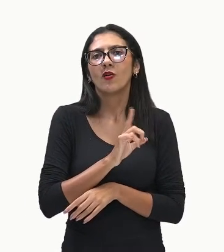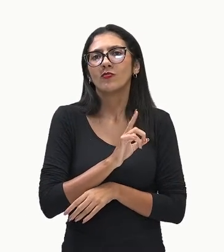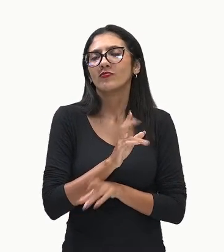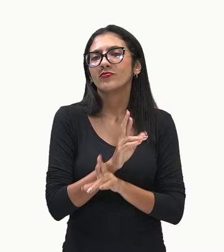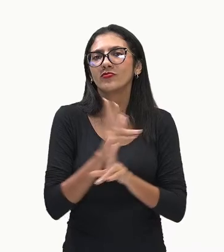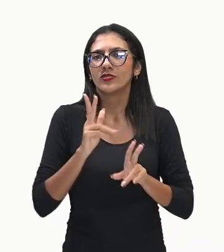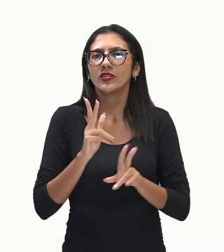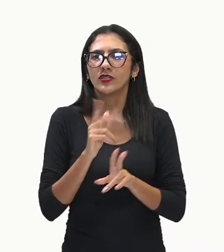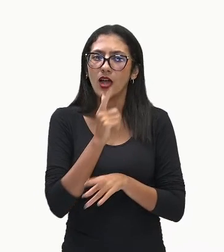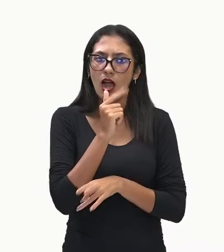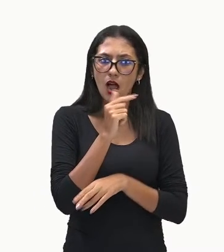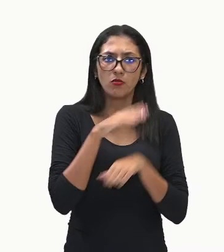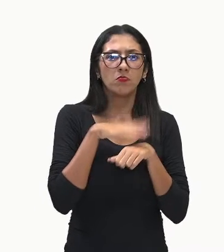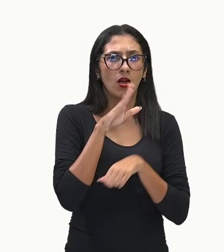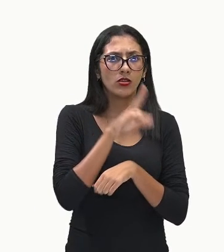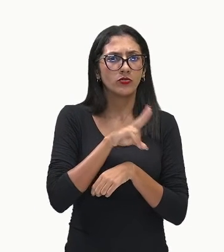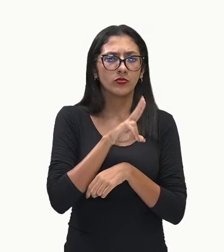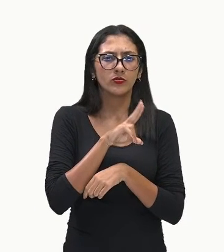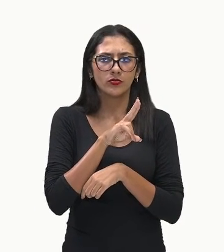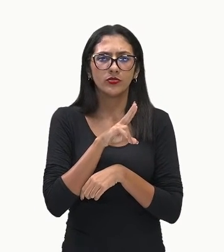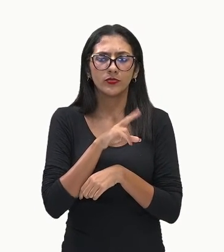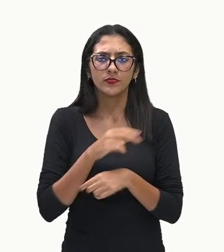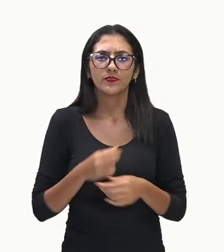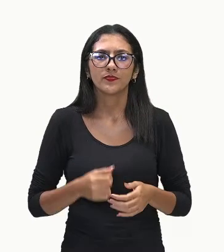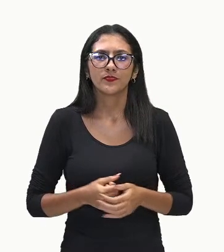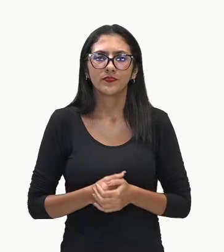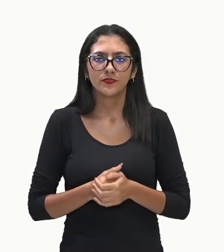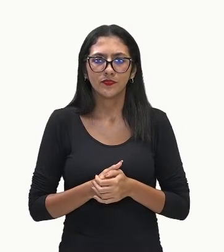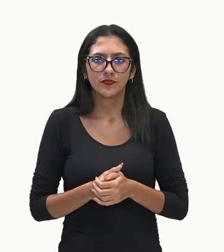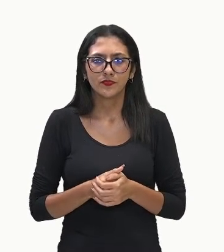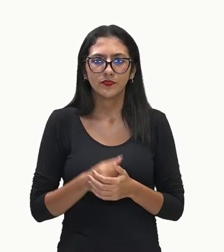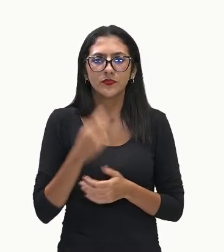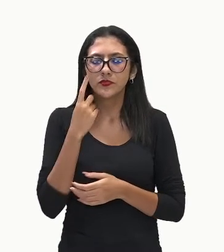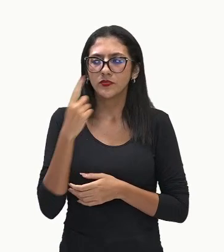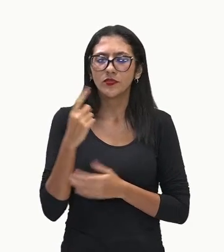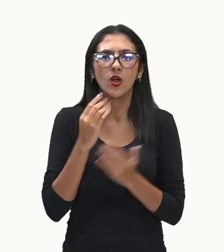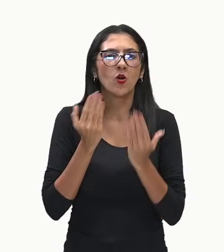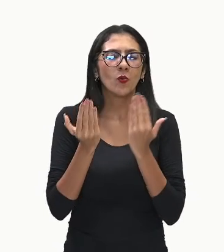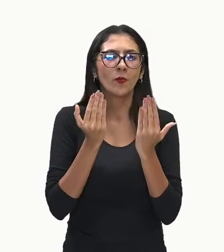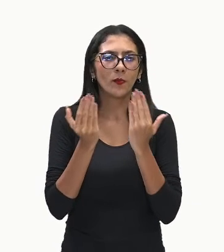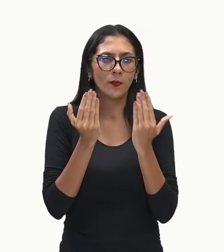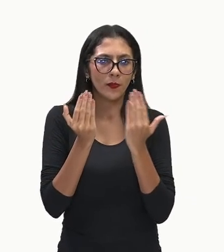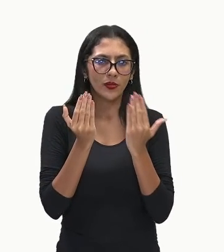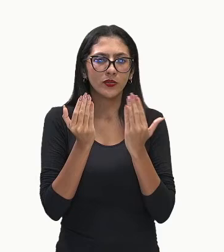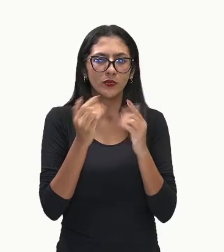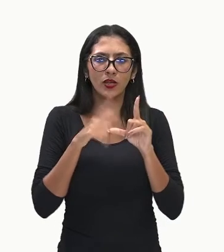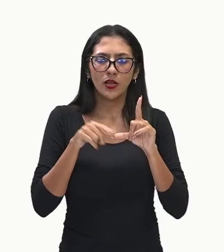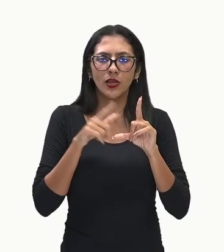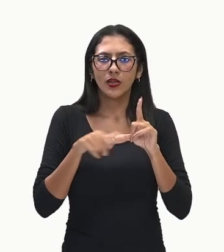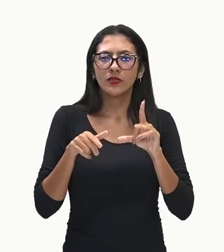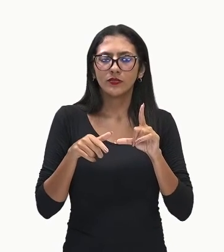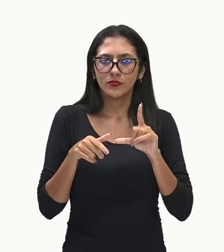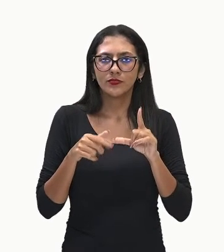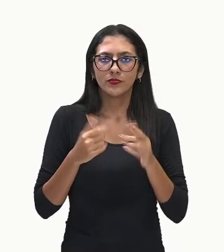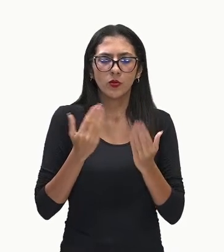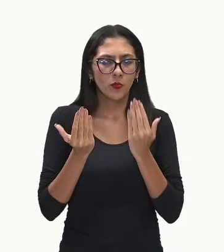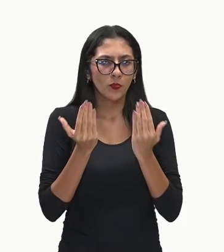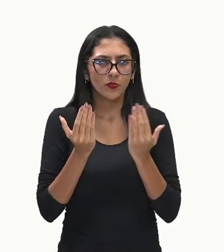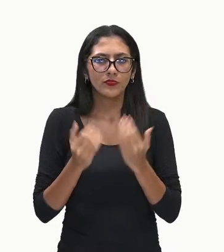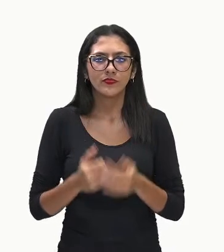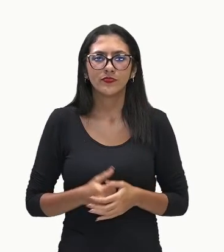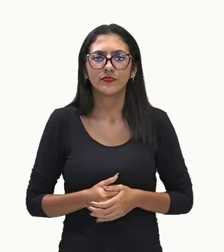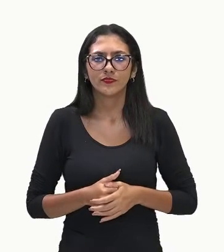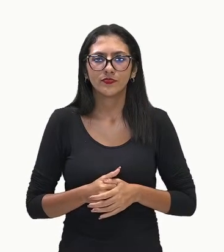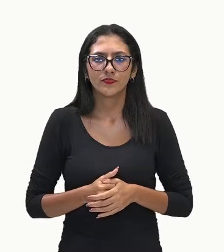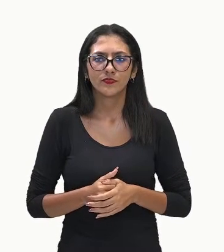máquina que mais consome energia elétrica não é a que mais consome água? Isso também não é verdade. Qual é que consome